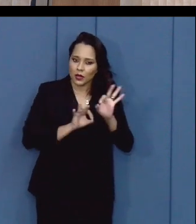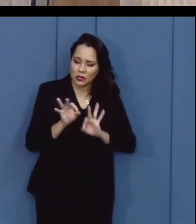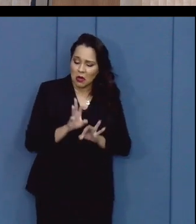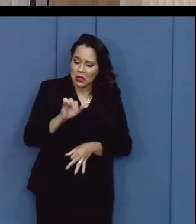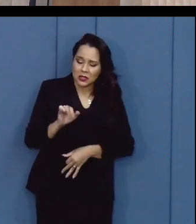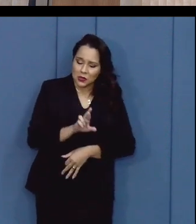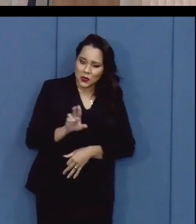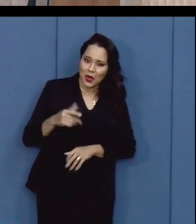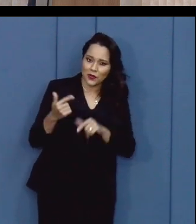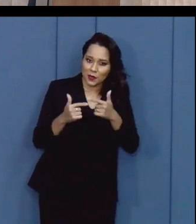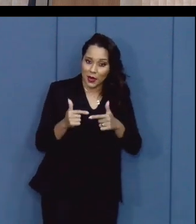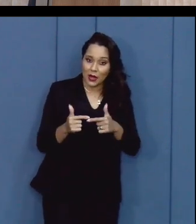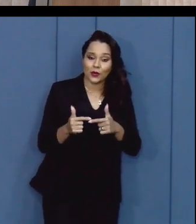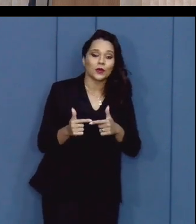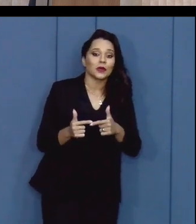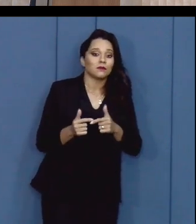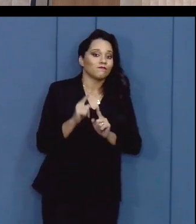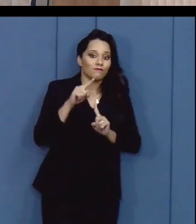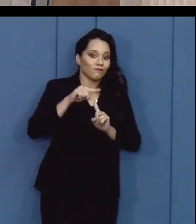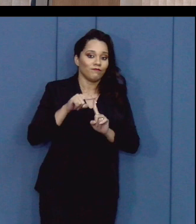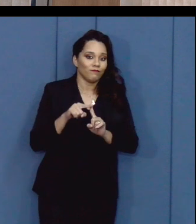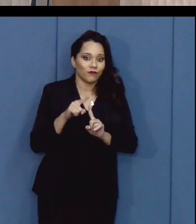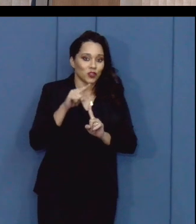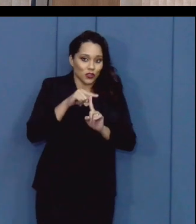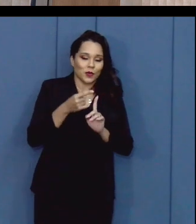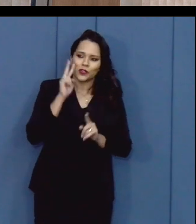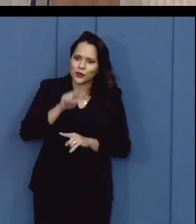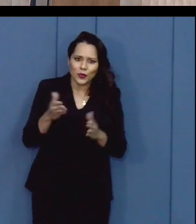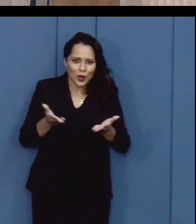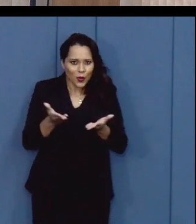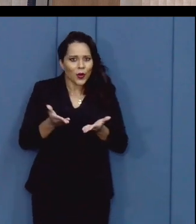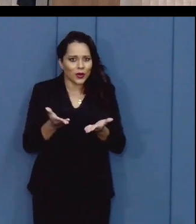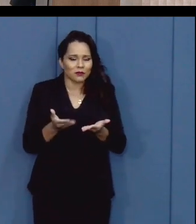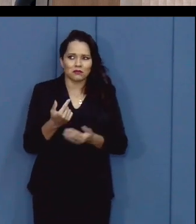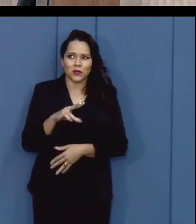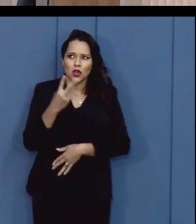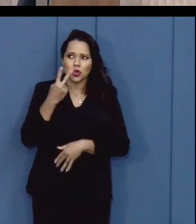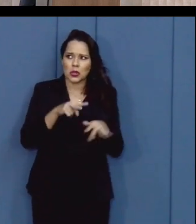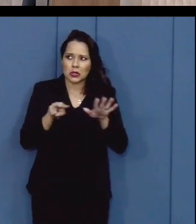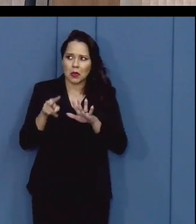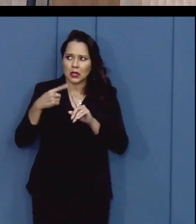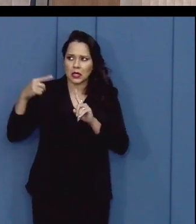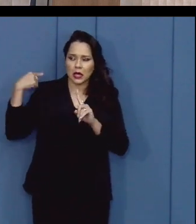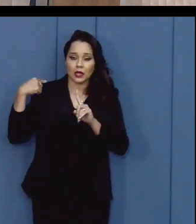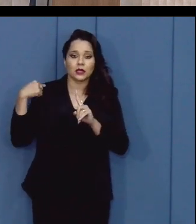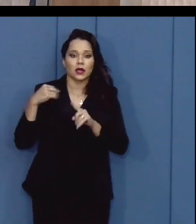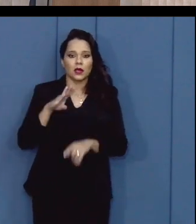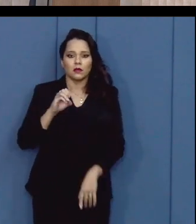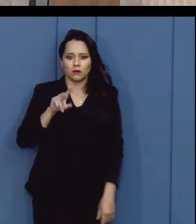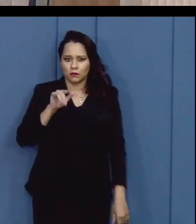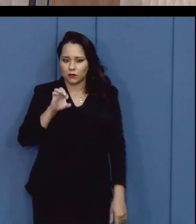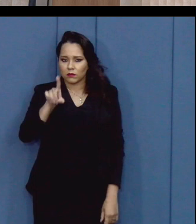organização se não for um trabalho de time. A gente viu isso agora, há 2 ou 3 semanas atrás, em